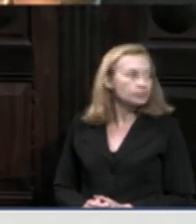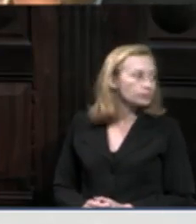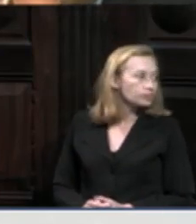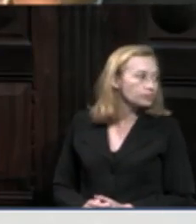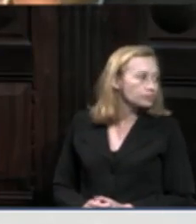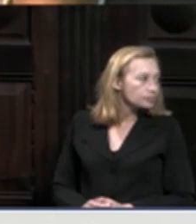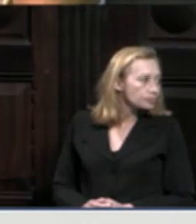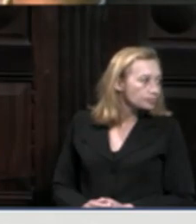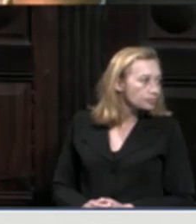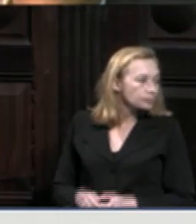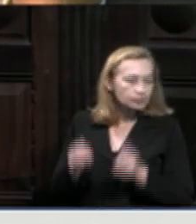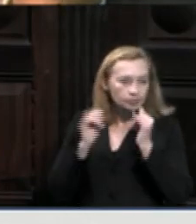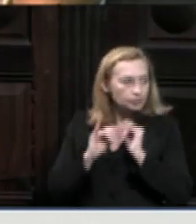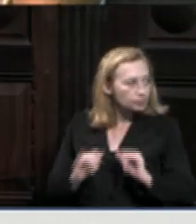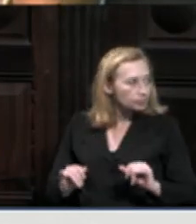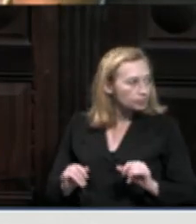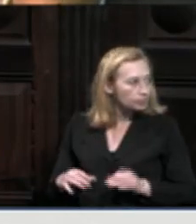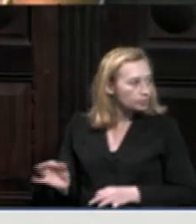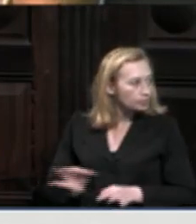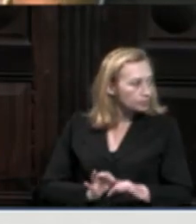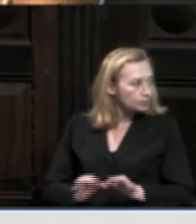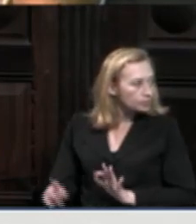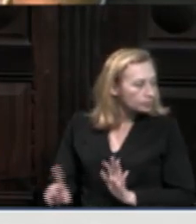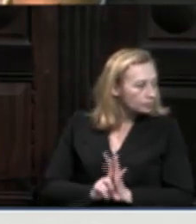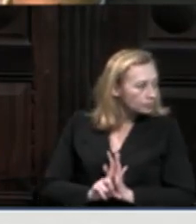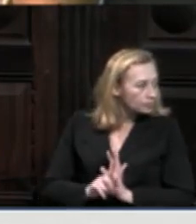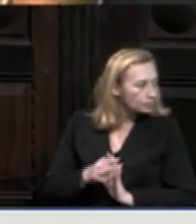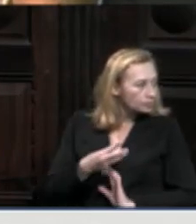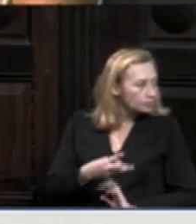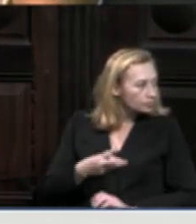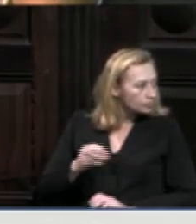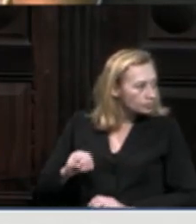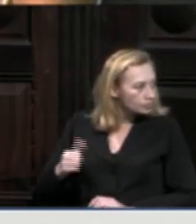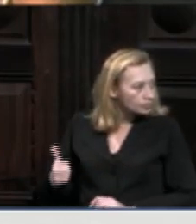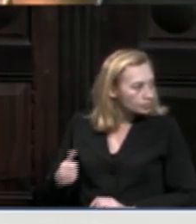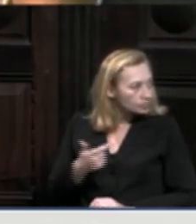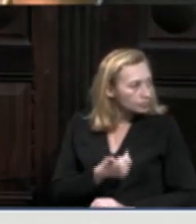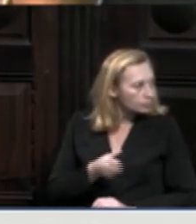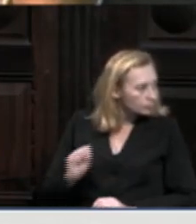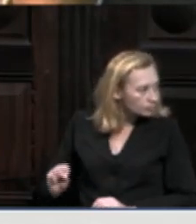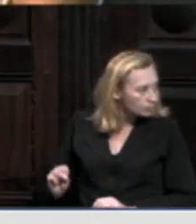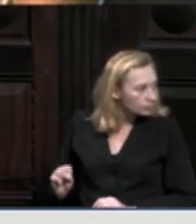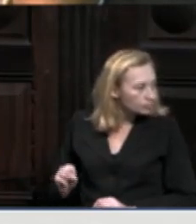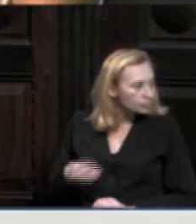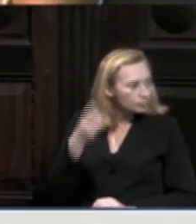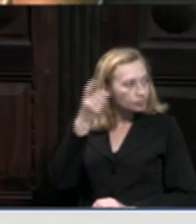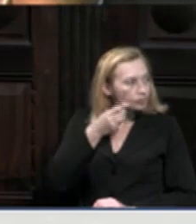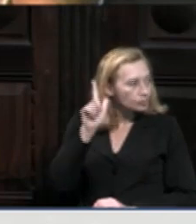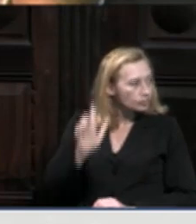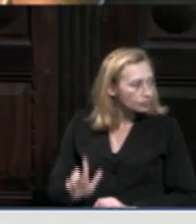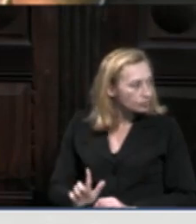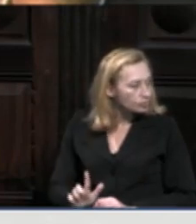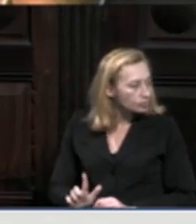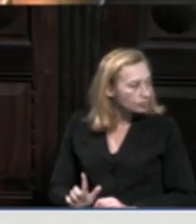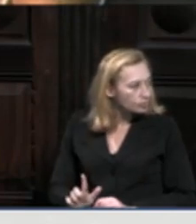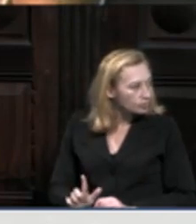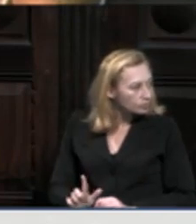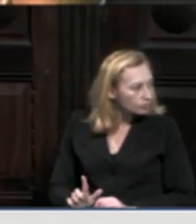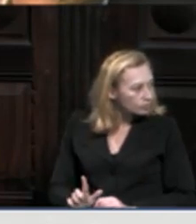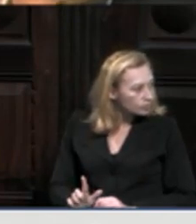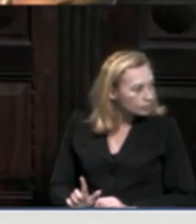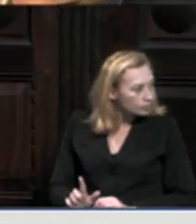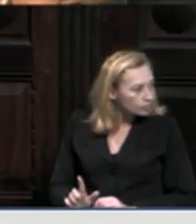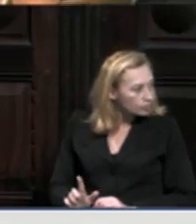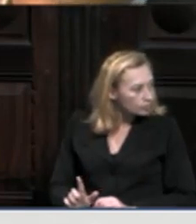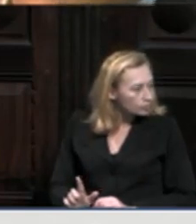Anuncio. Projeto de Lei 4201 de 2018, da autoria do deputado André Lazzaroni, que dispõe sobre o tombamento